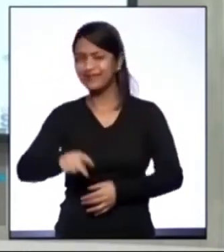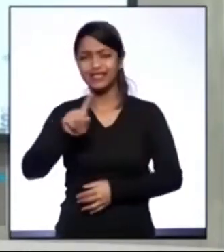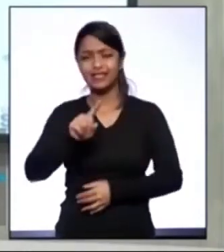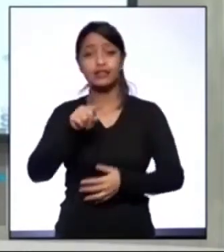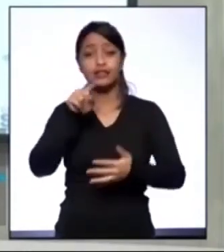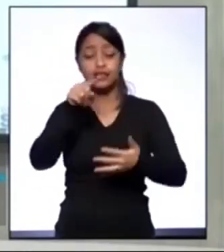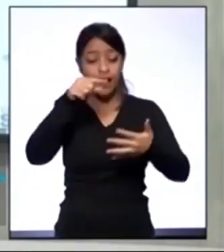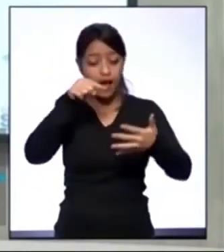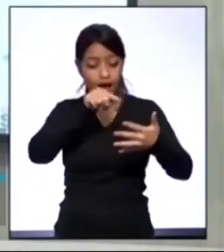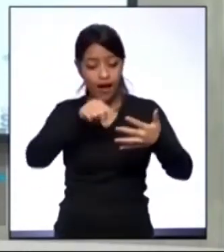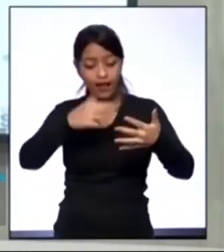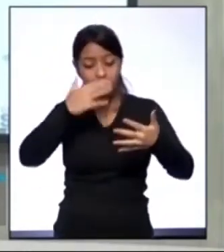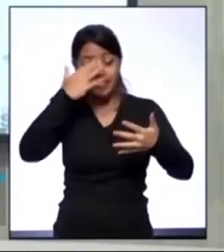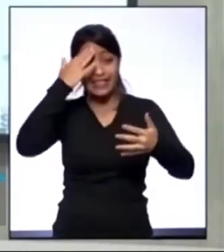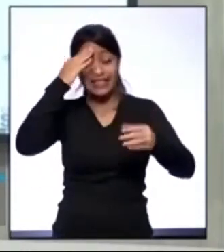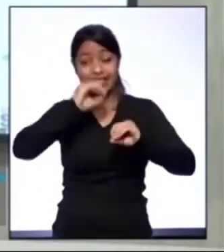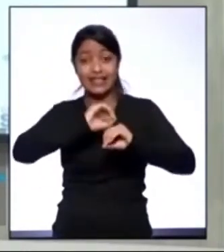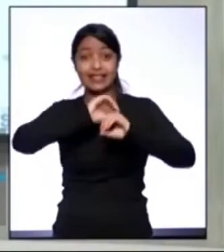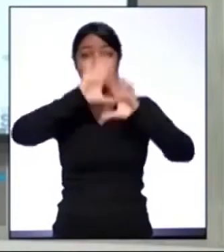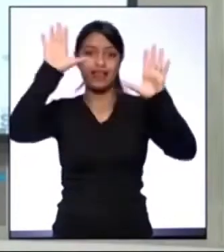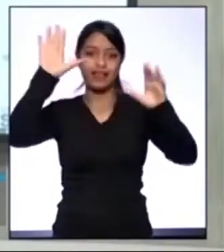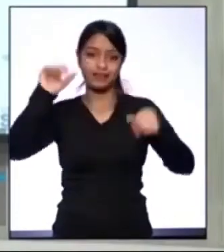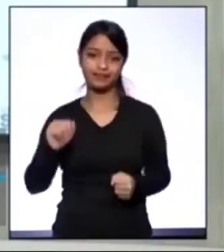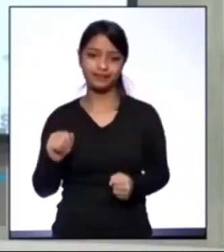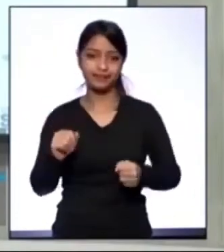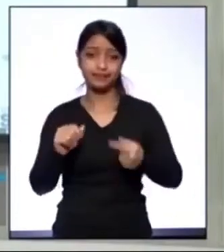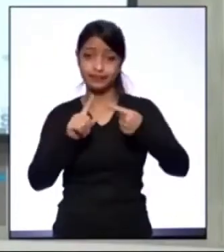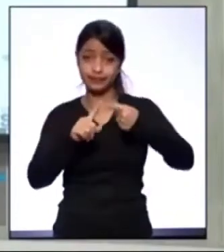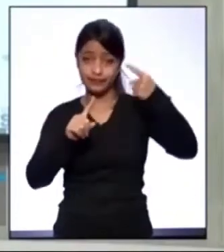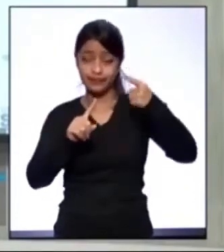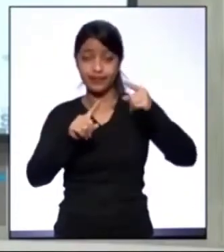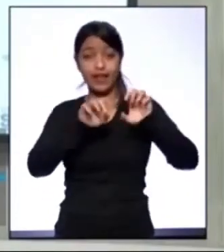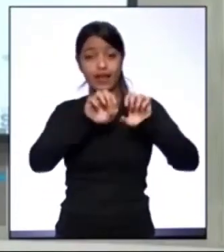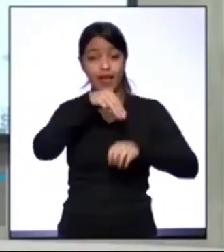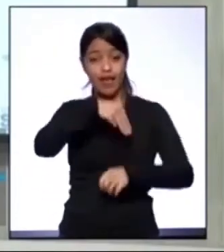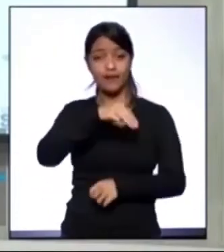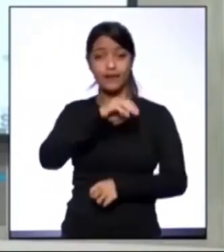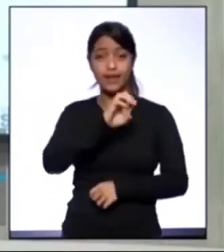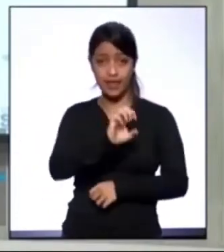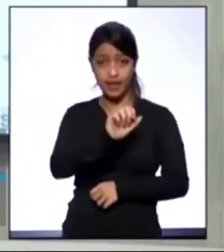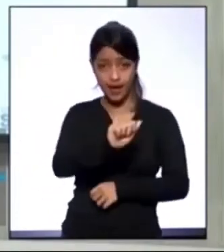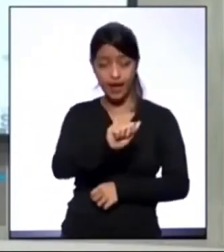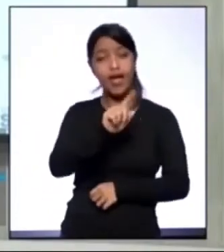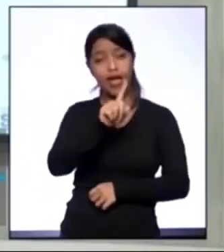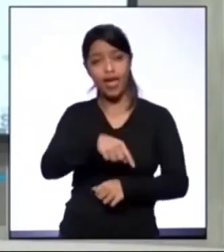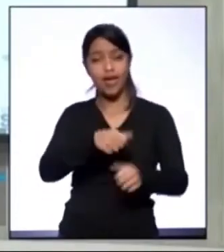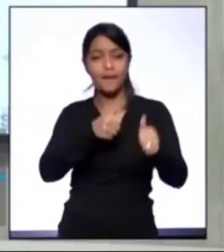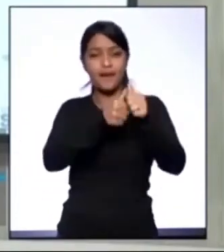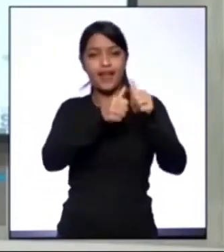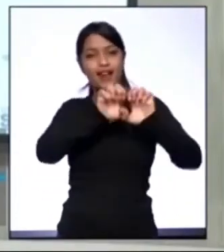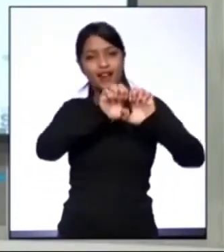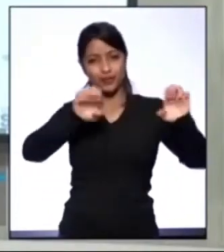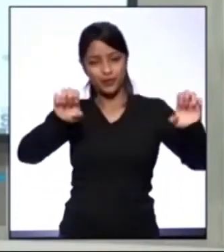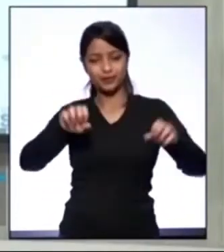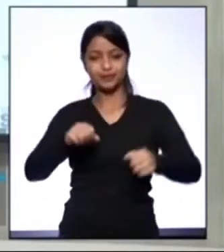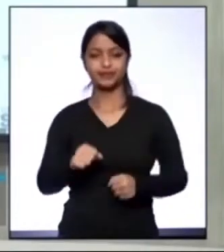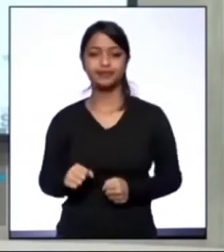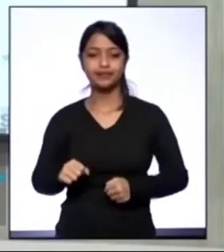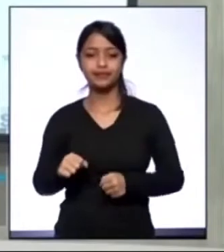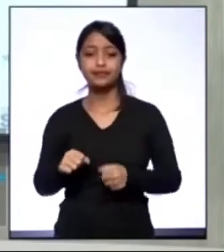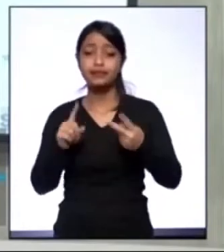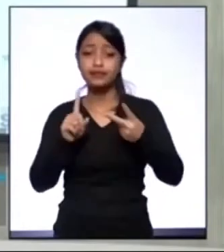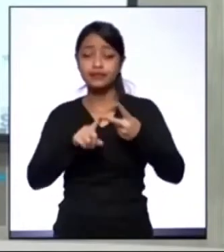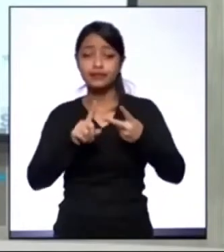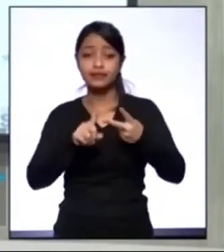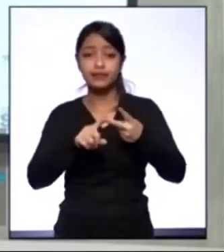Então, as massas que se formam perto do Equador são massas equatoriais. As massas que se formam perto dos trópicos são massas tropicais. E a massa polar se